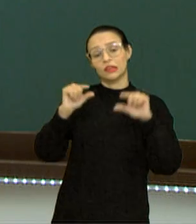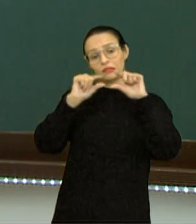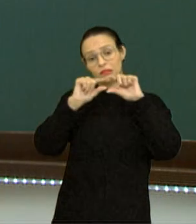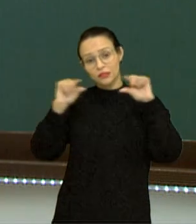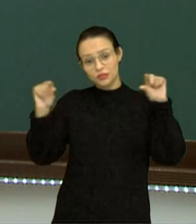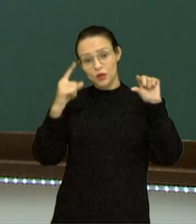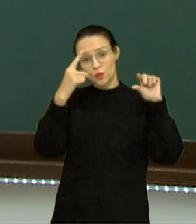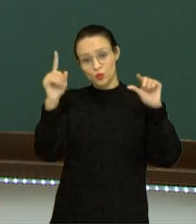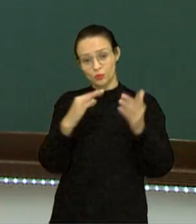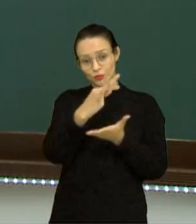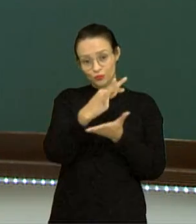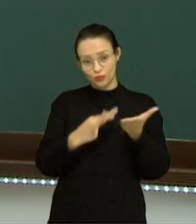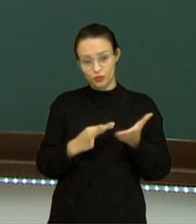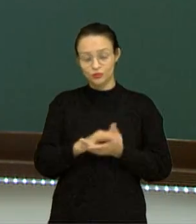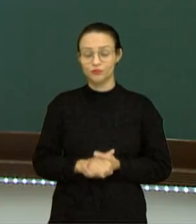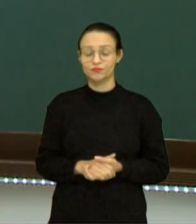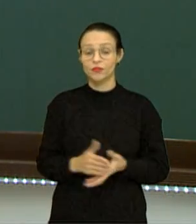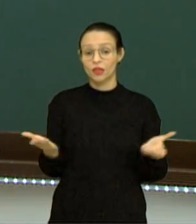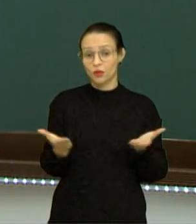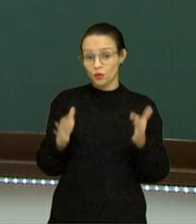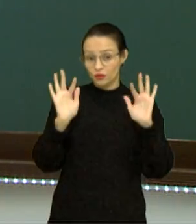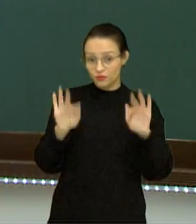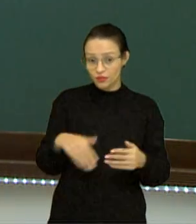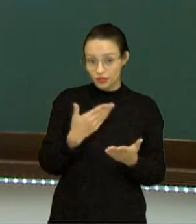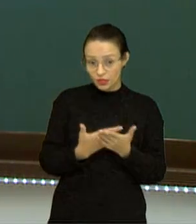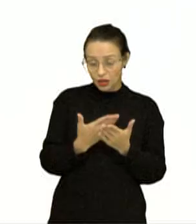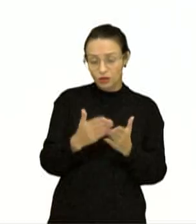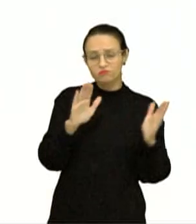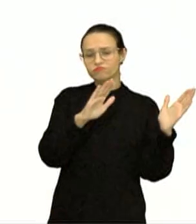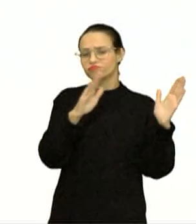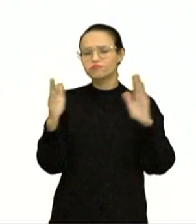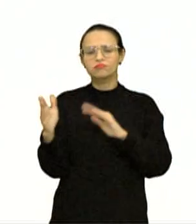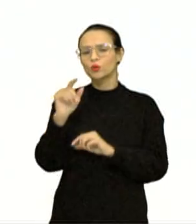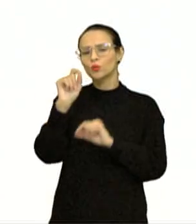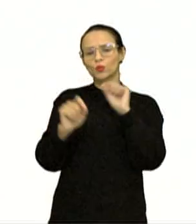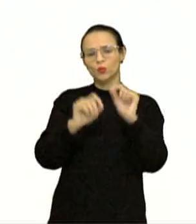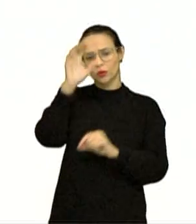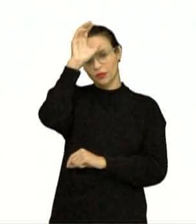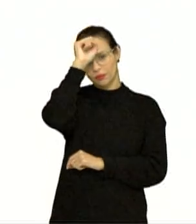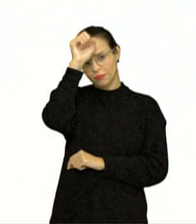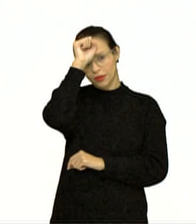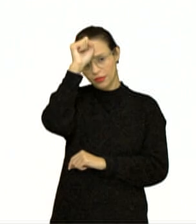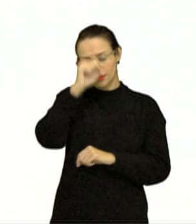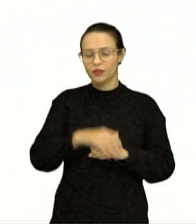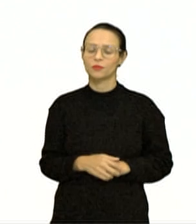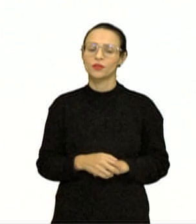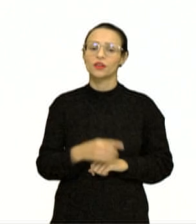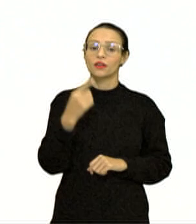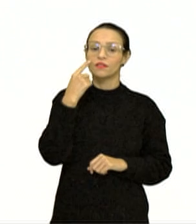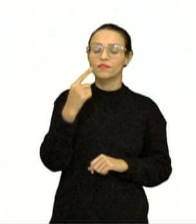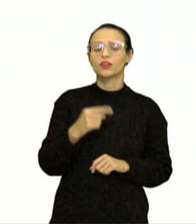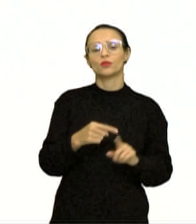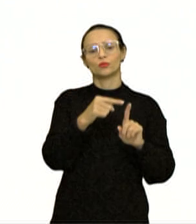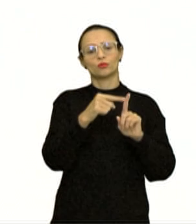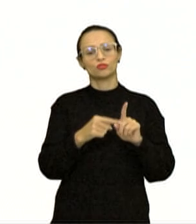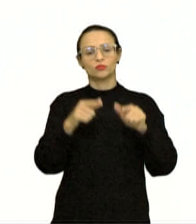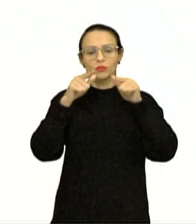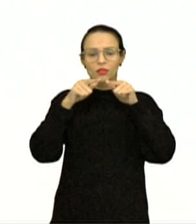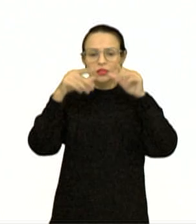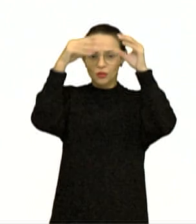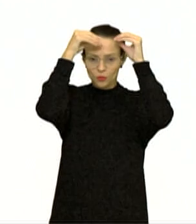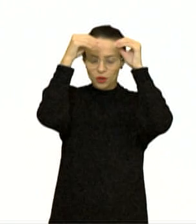texto. Estamos chegando ao fim na aula de hoje. Nós verificamos o estilo de linguagem e o modo